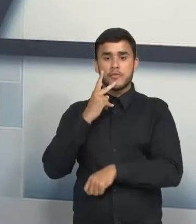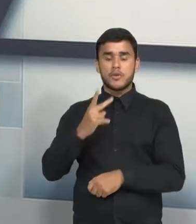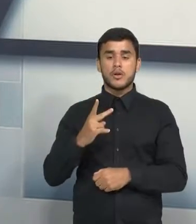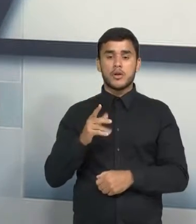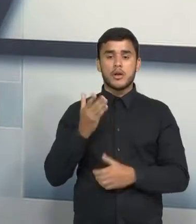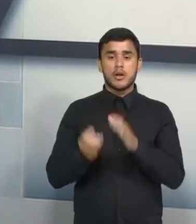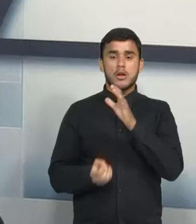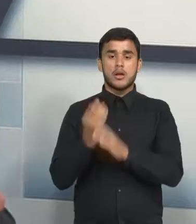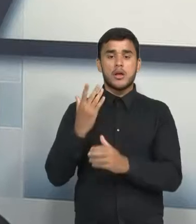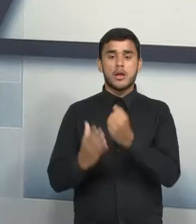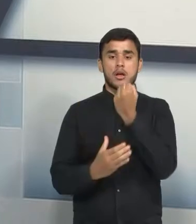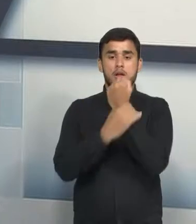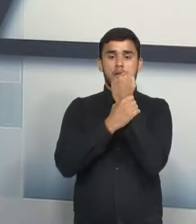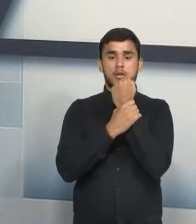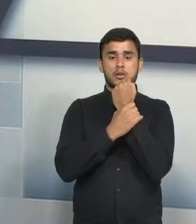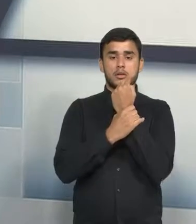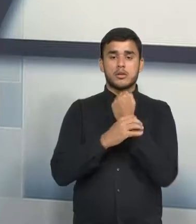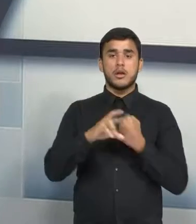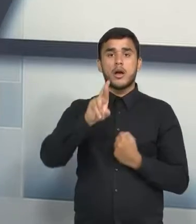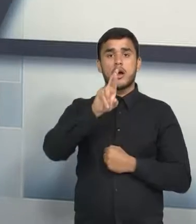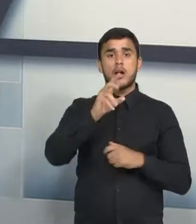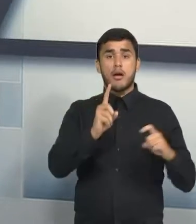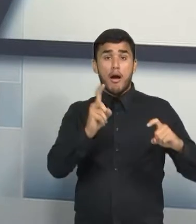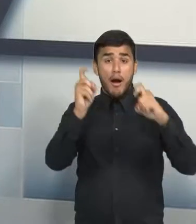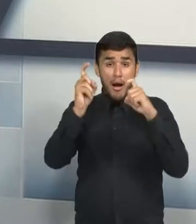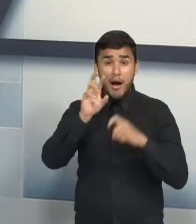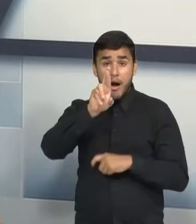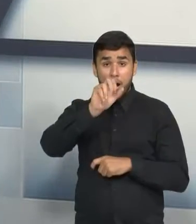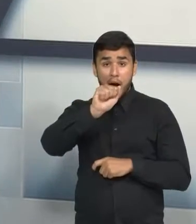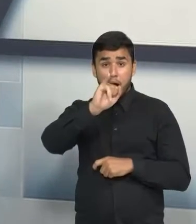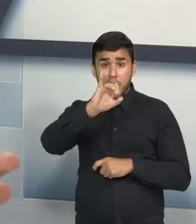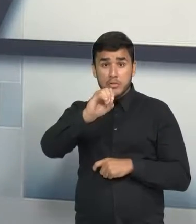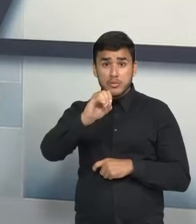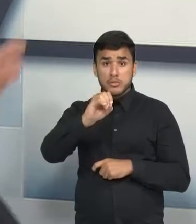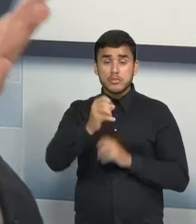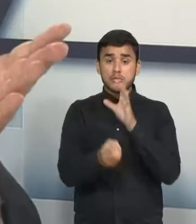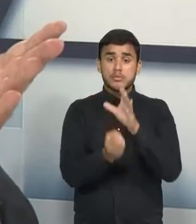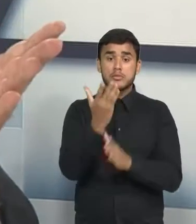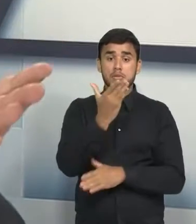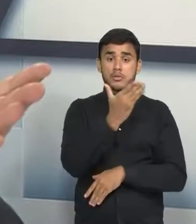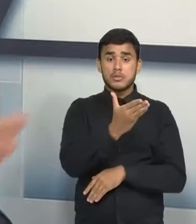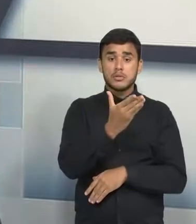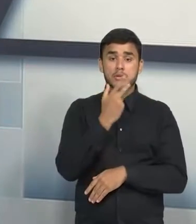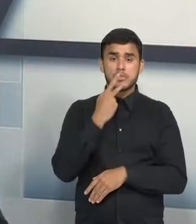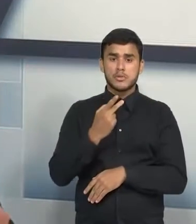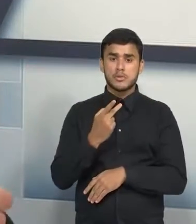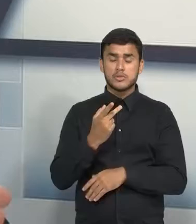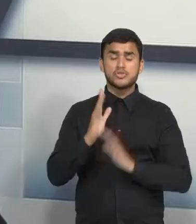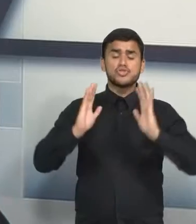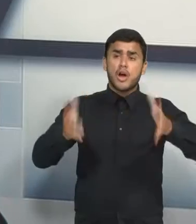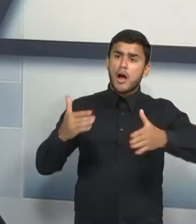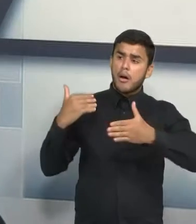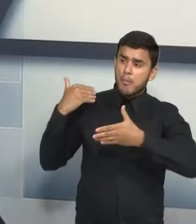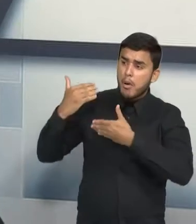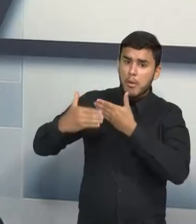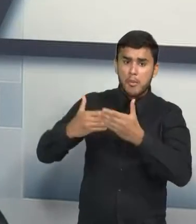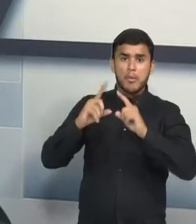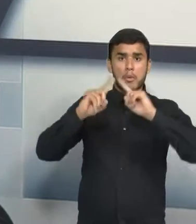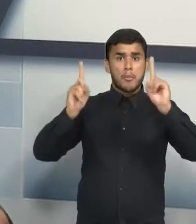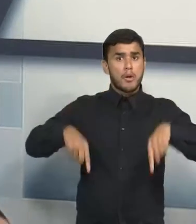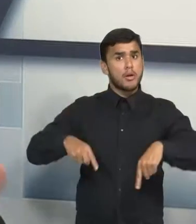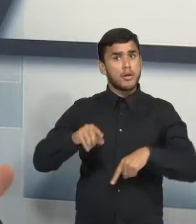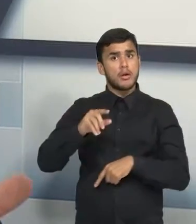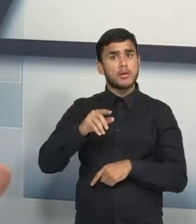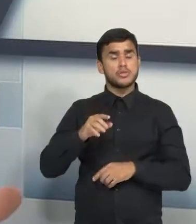sistema de monitoramento e o raio para Aracati. Isso ele montou em 2 dias porque fizeram assim? Não, porque é o trabalho